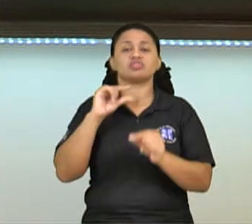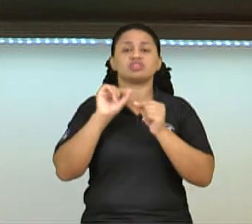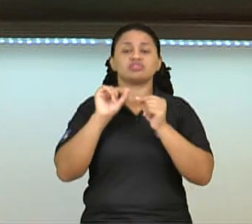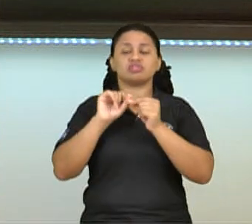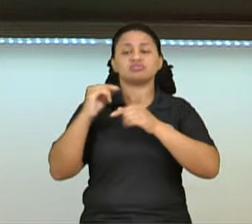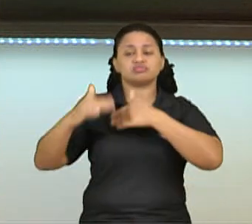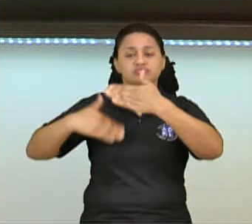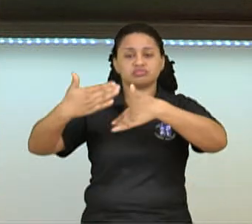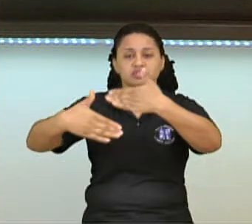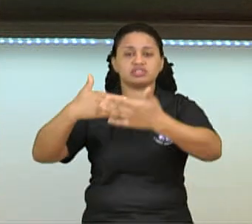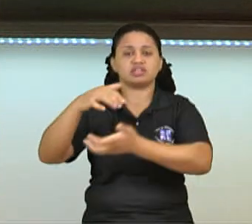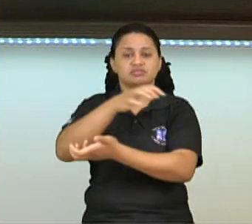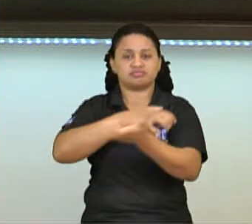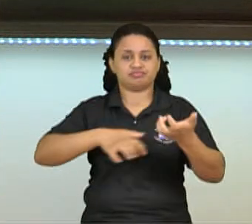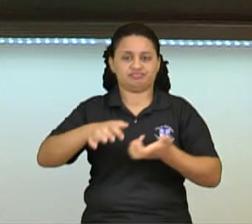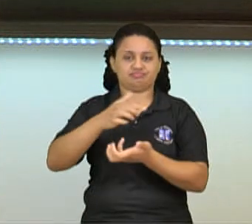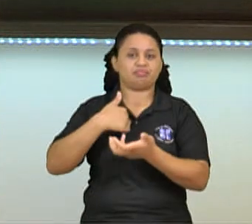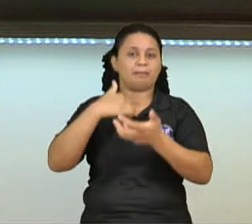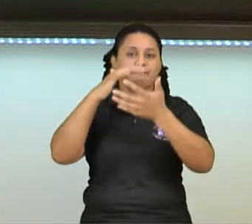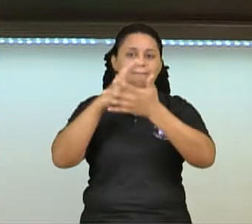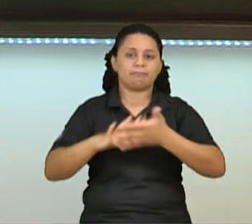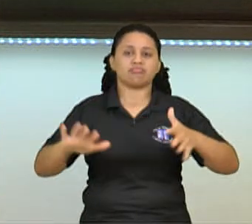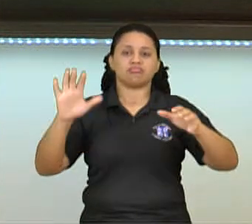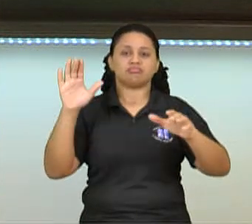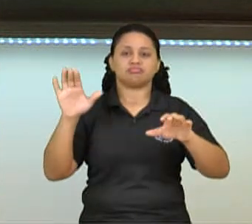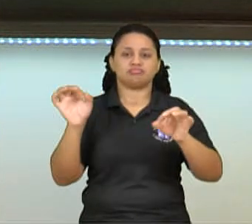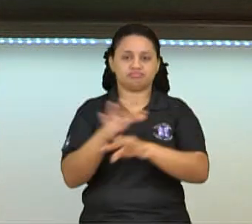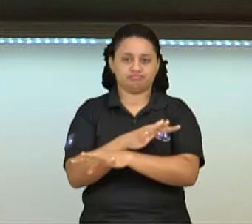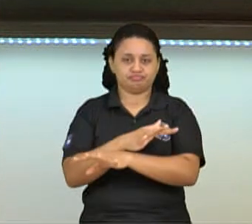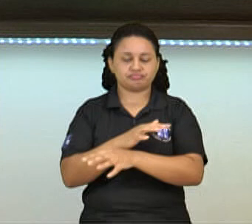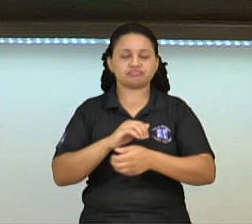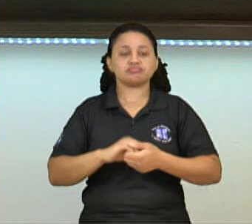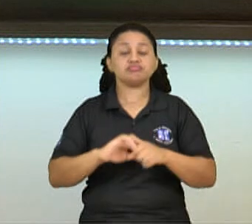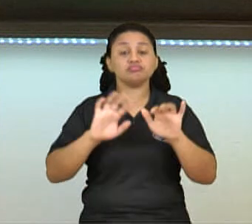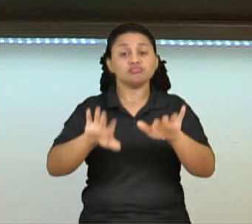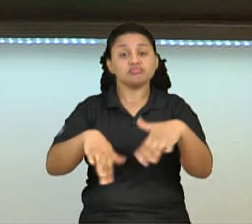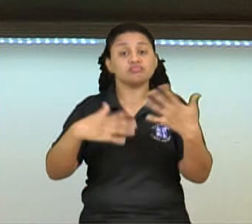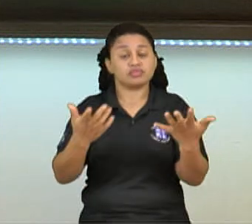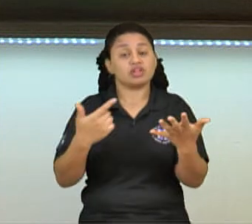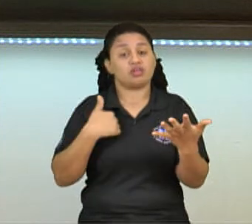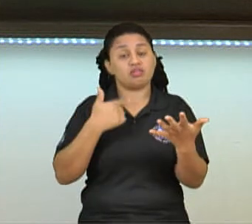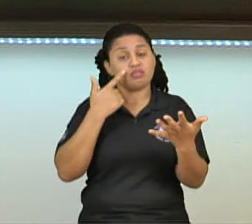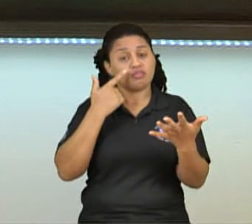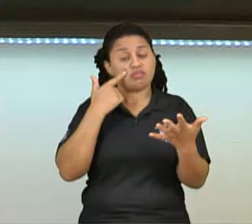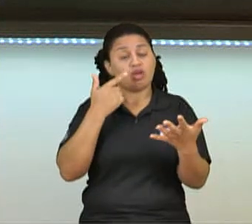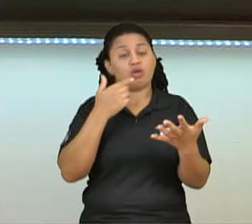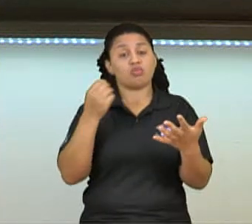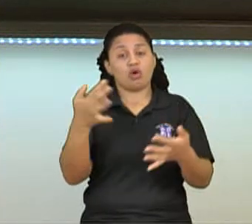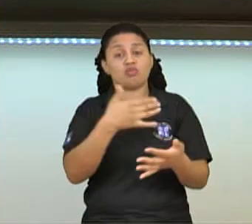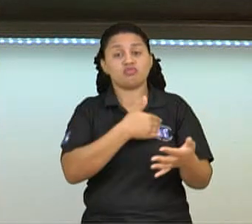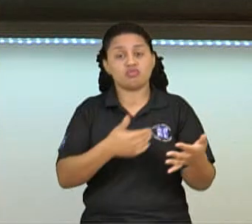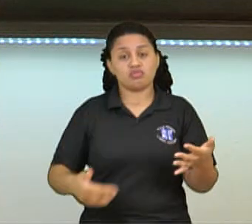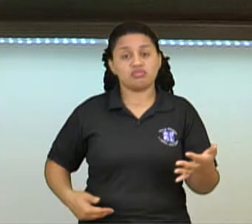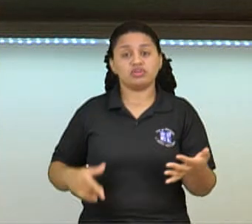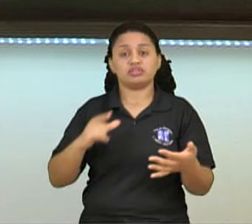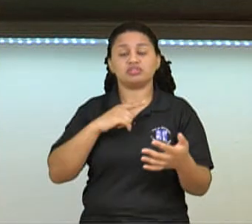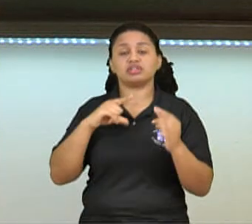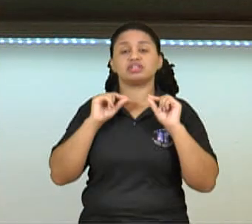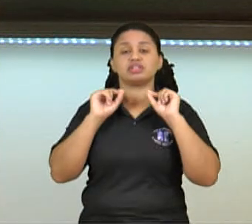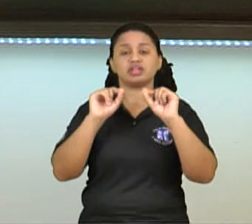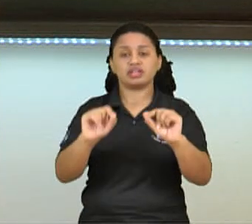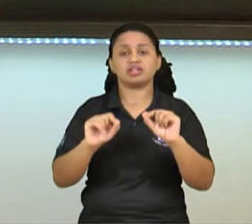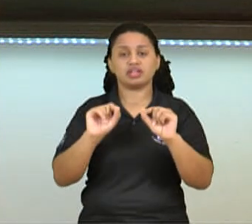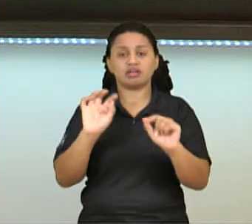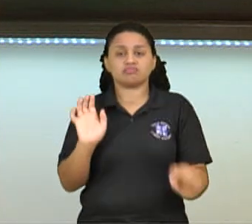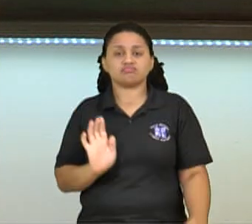esse processo revolucionário na França. Nós vamos falar, né, de um novo governo que vai ser instaurado, que é o governo, né,